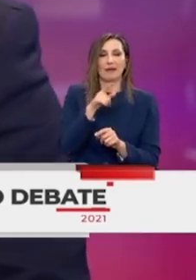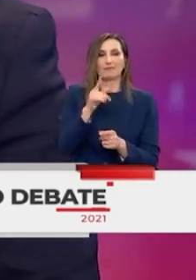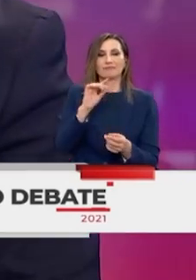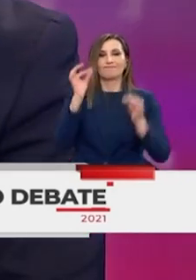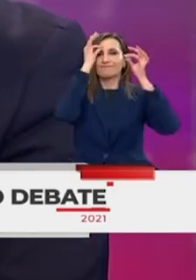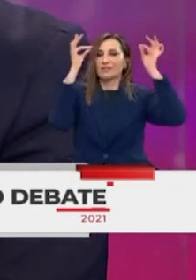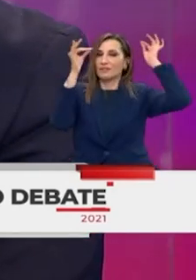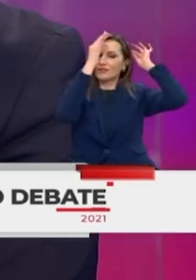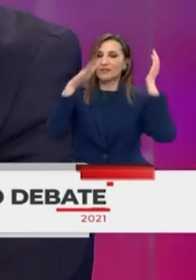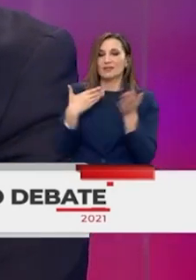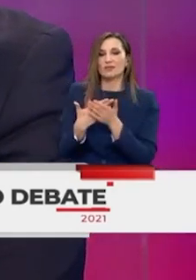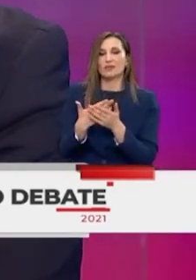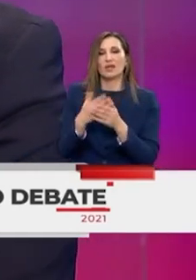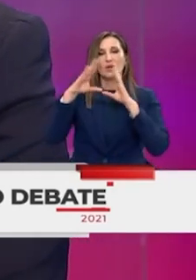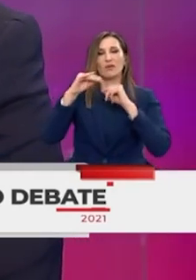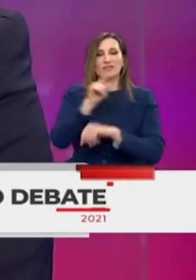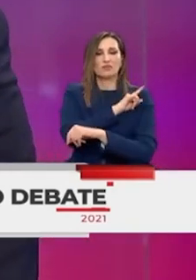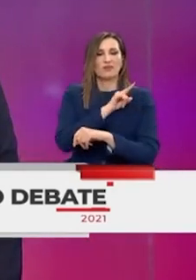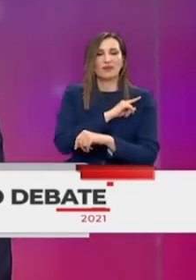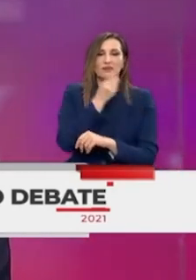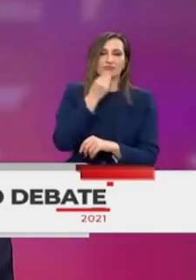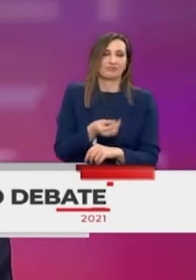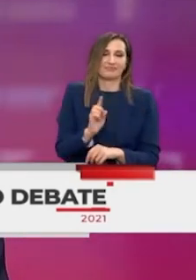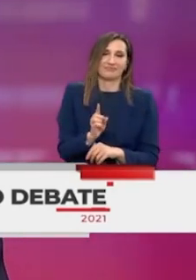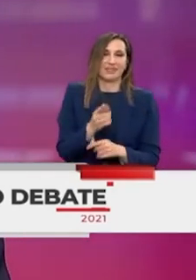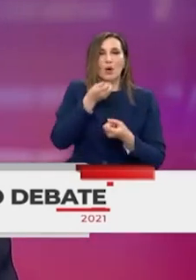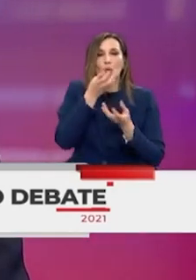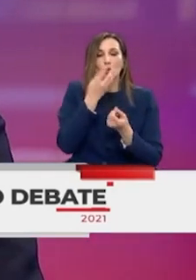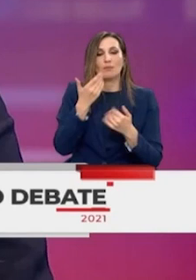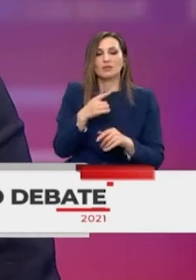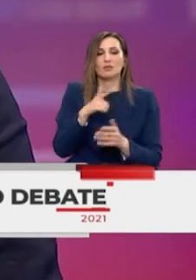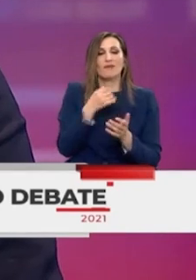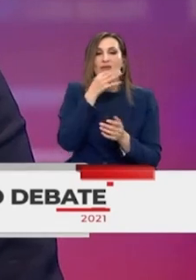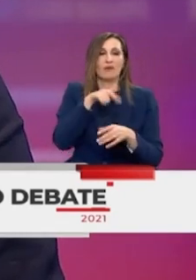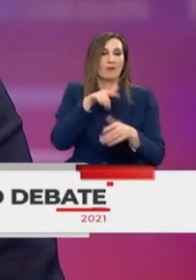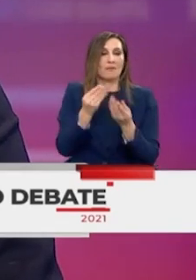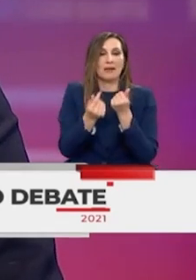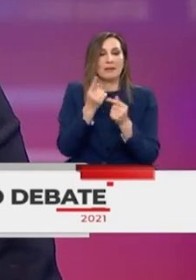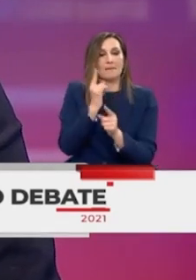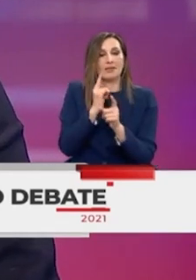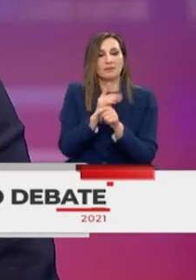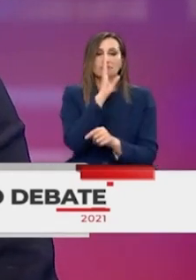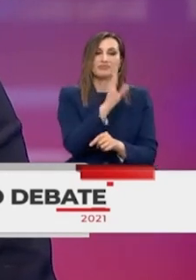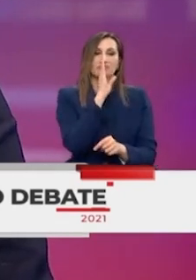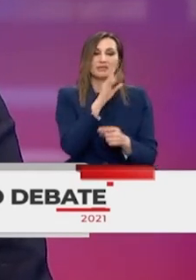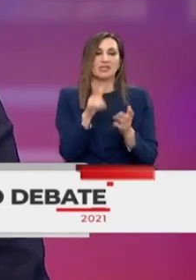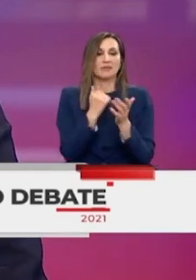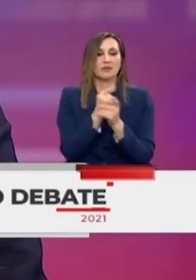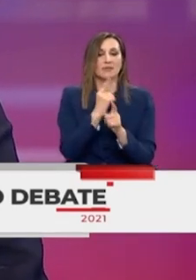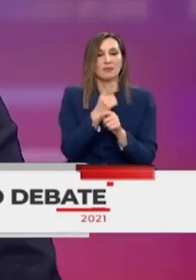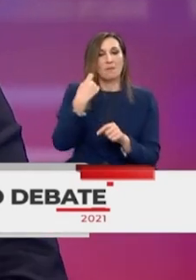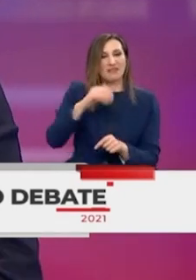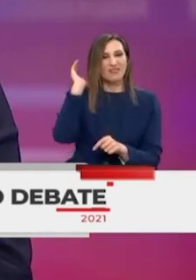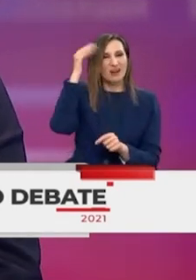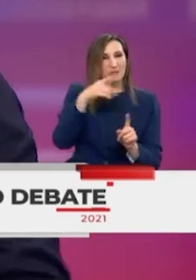vir revelar conversas privadas no Palácio de Belém ficou-lhe muito mal. Mas sabe uma coisa? O meu tom é sempre o mesmo. E a minha assertividade é sempre a mesma. Ficou mal um presidente